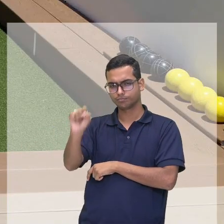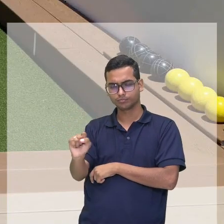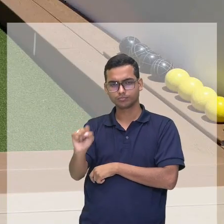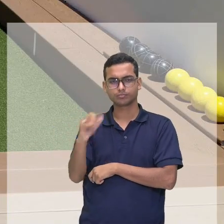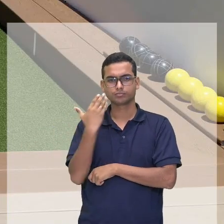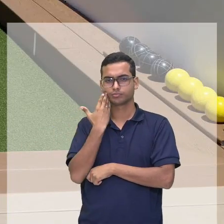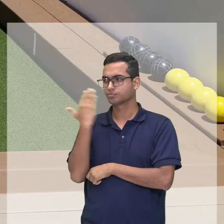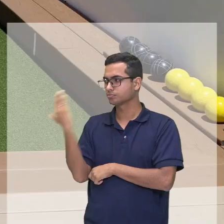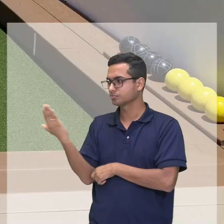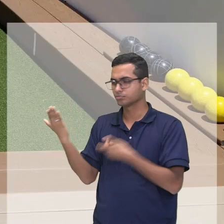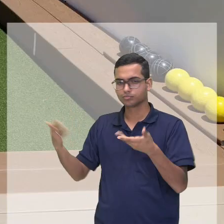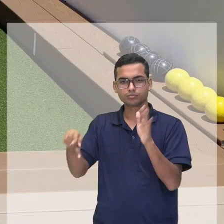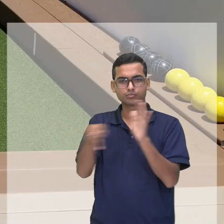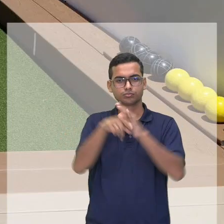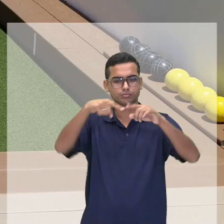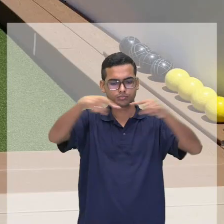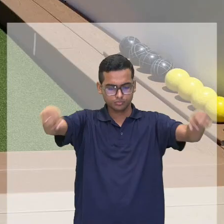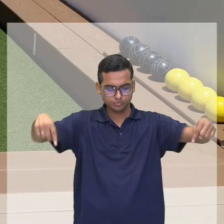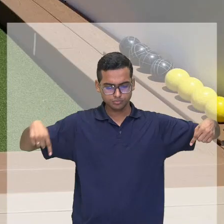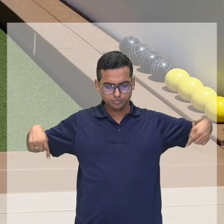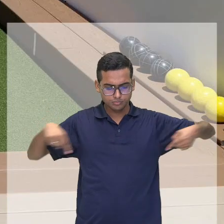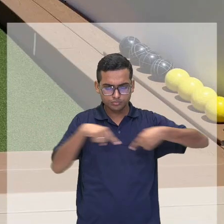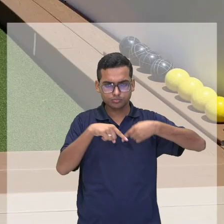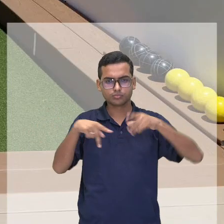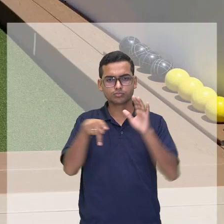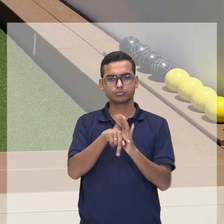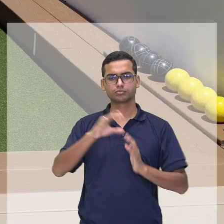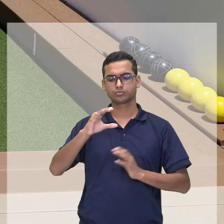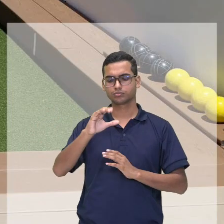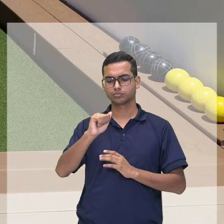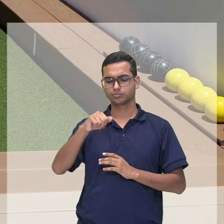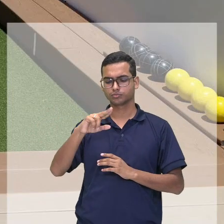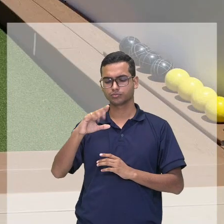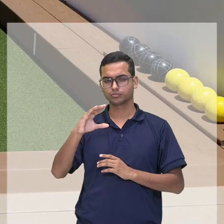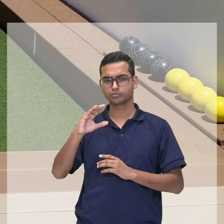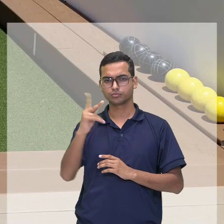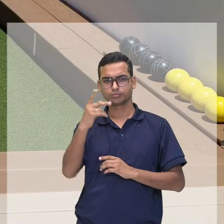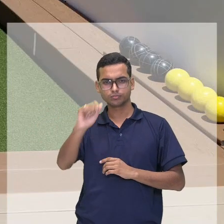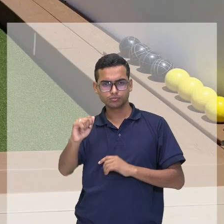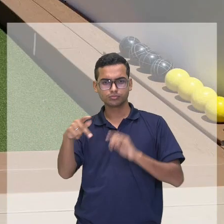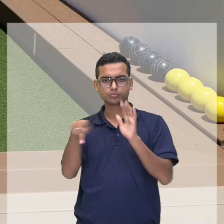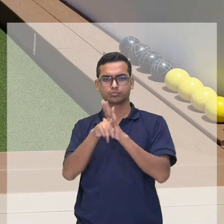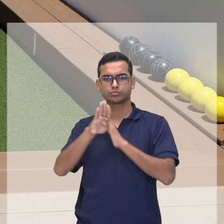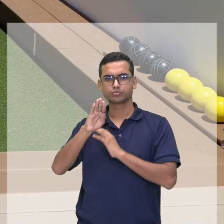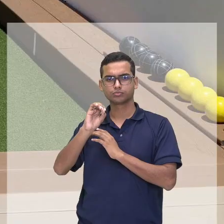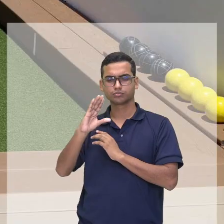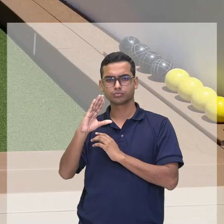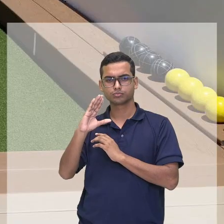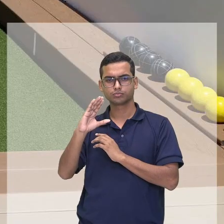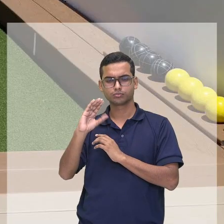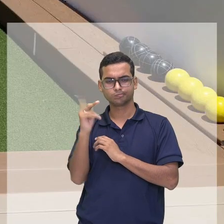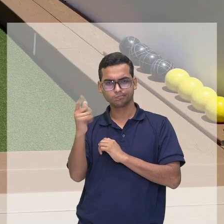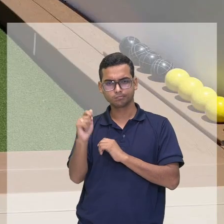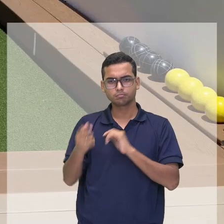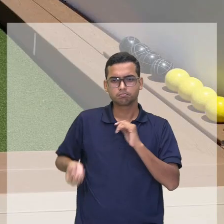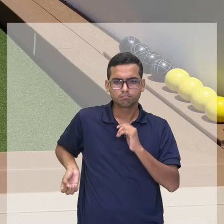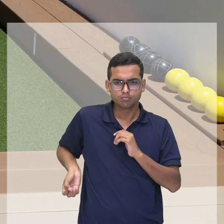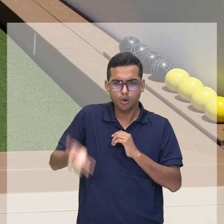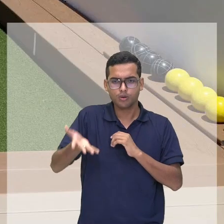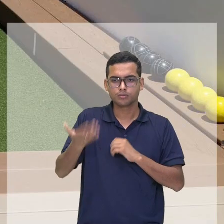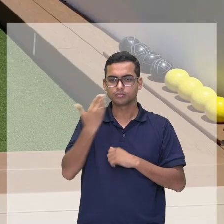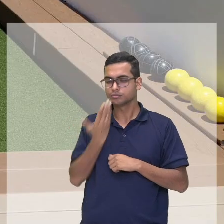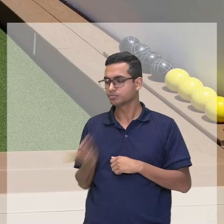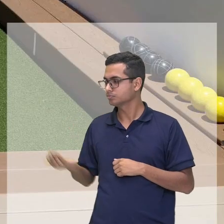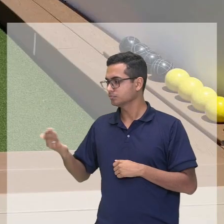de bocha, o nome desse lugar aqui que é onde é praticado a bocha, tá bom? Ela geralmente é uma